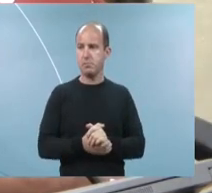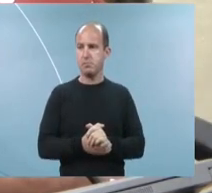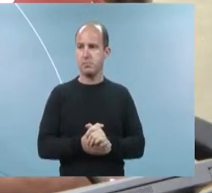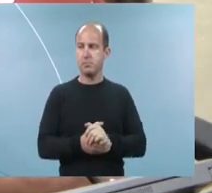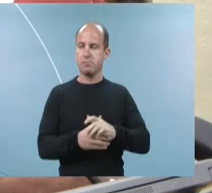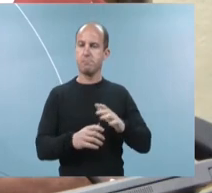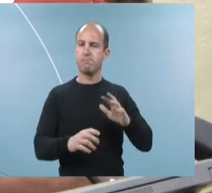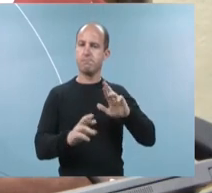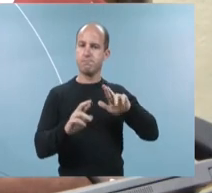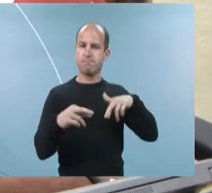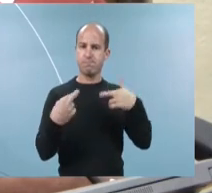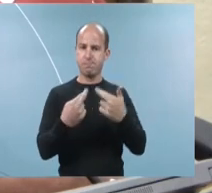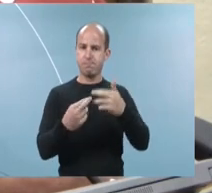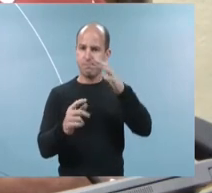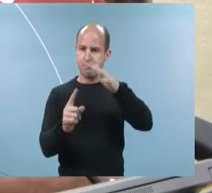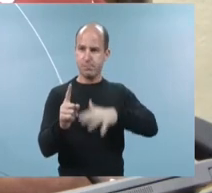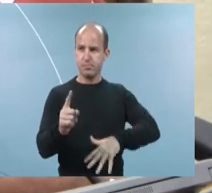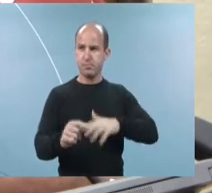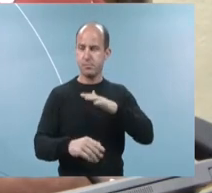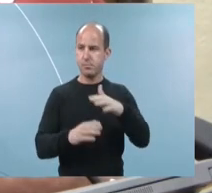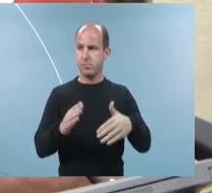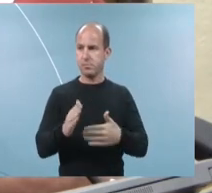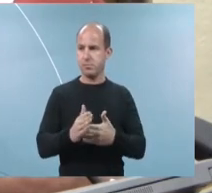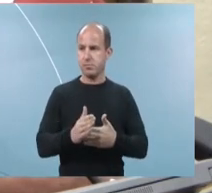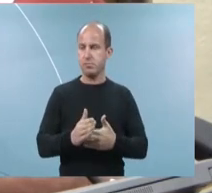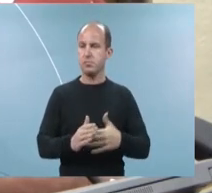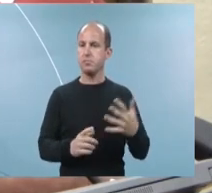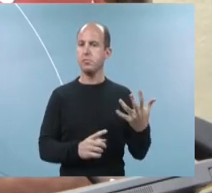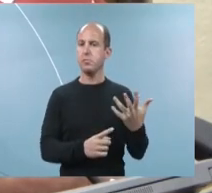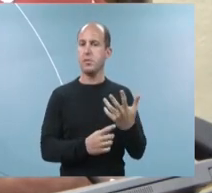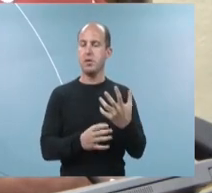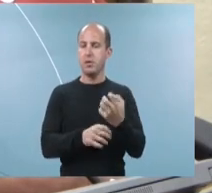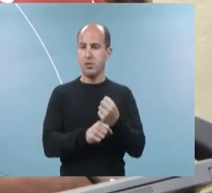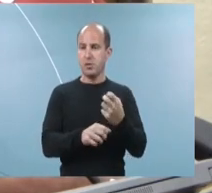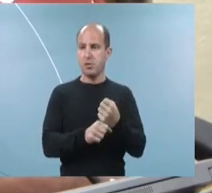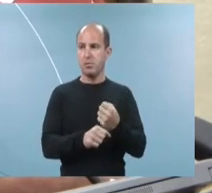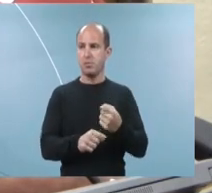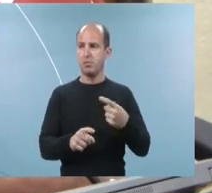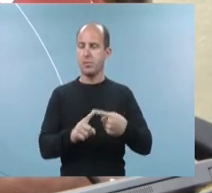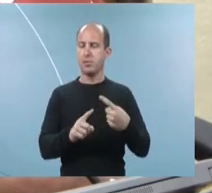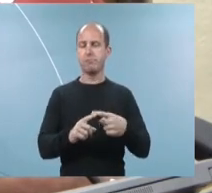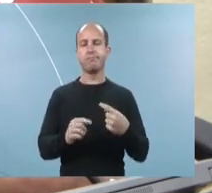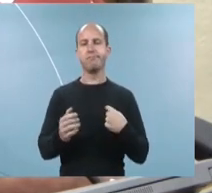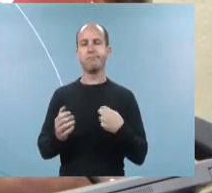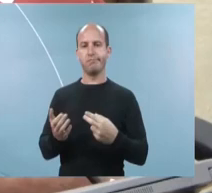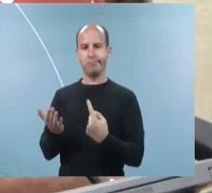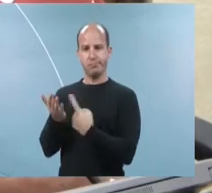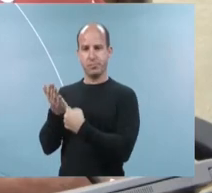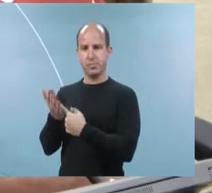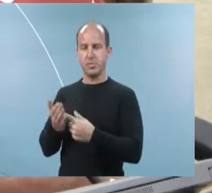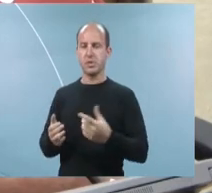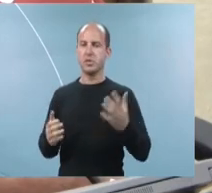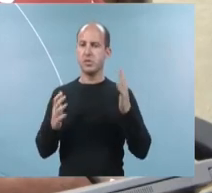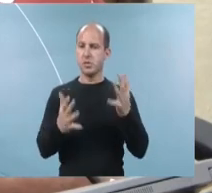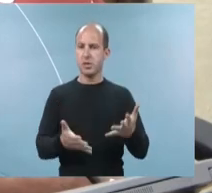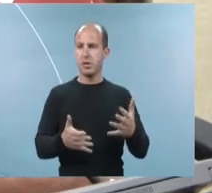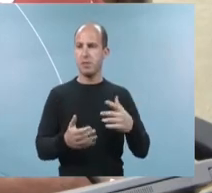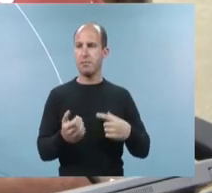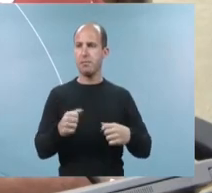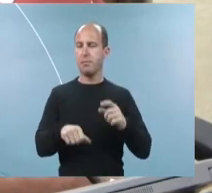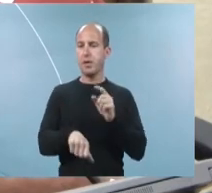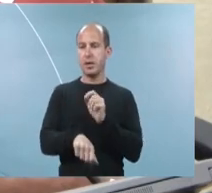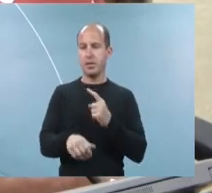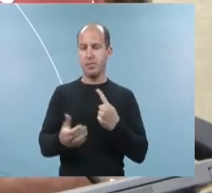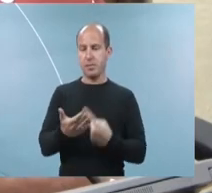merecida sessão solene em homenagem a todos os artesãos e artesãs, em razão de compromisso já assumido previamente, agora para as